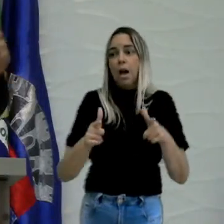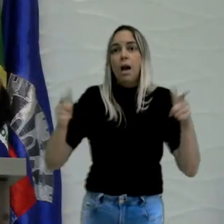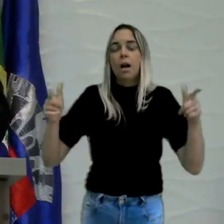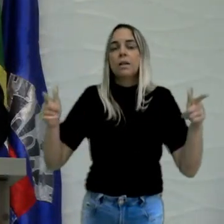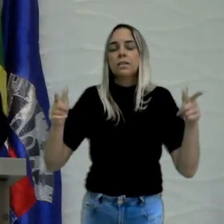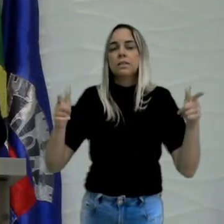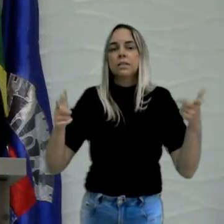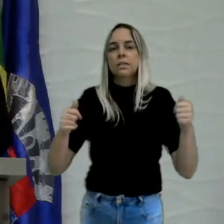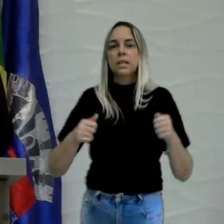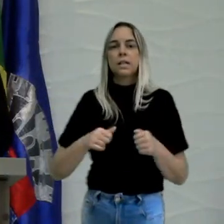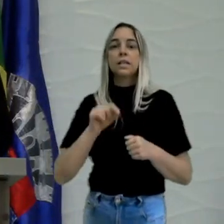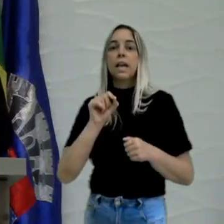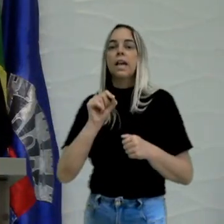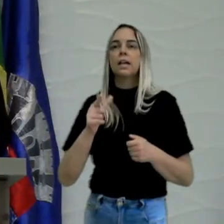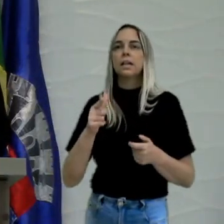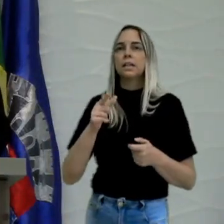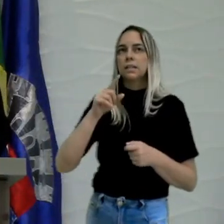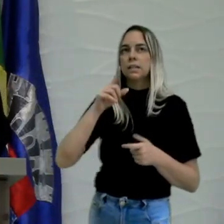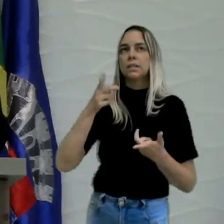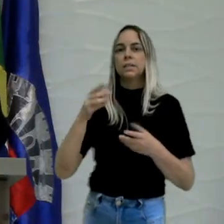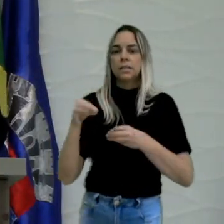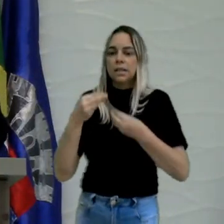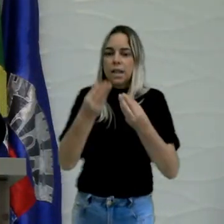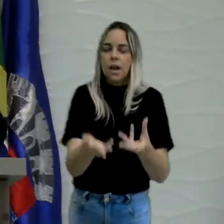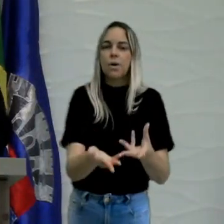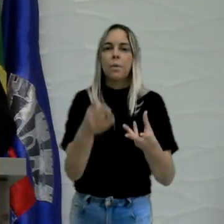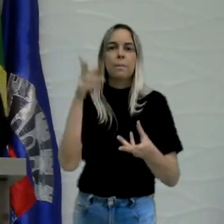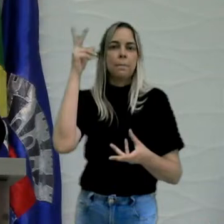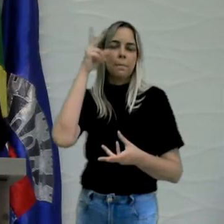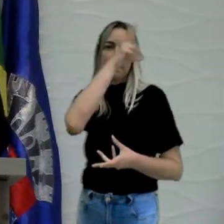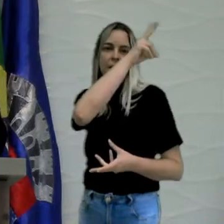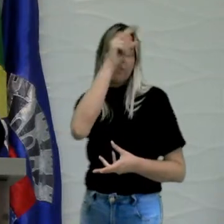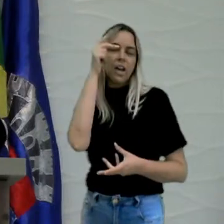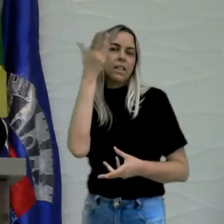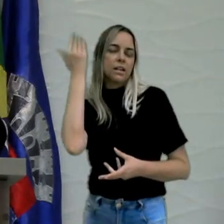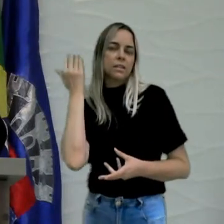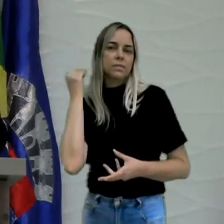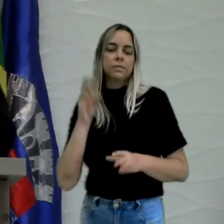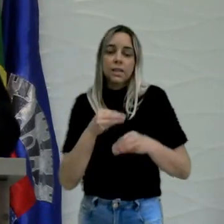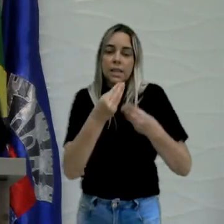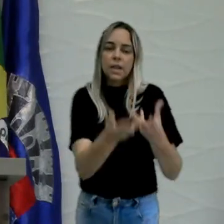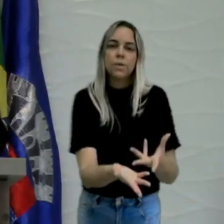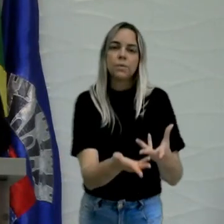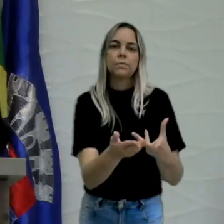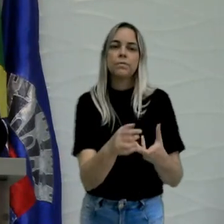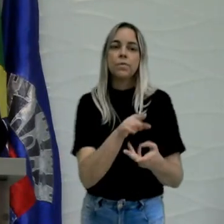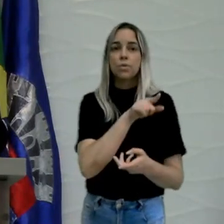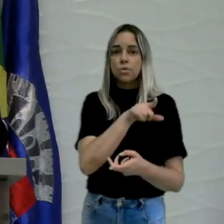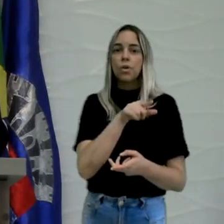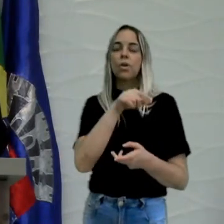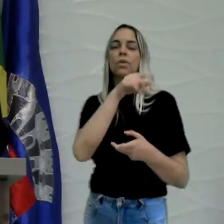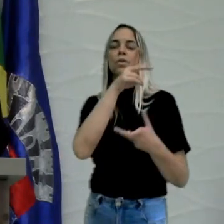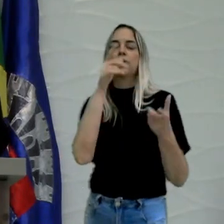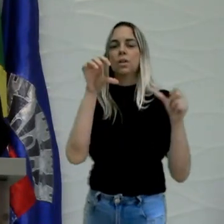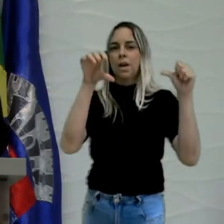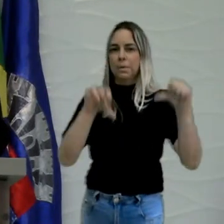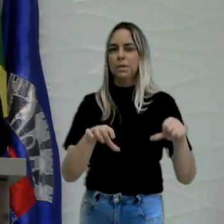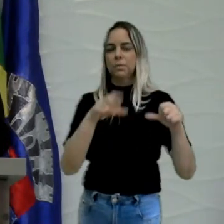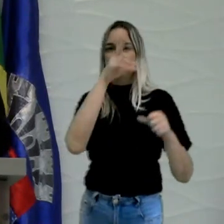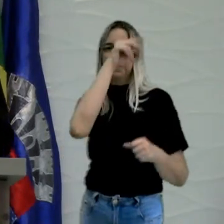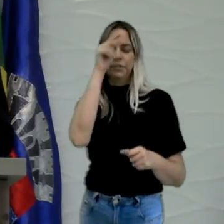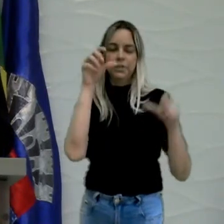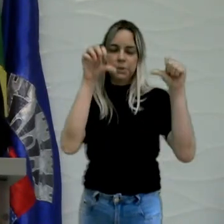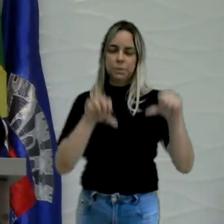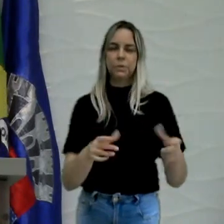que a ex-prefeita deixou para atender aquelas crianças que necessitam. E o senhor está acabando.